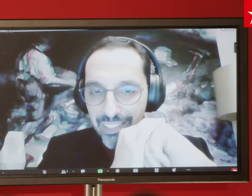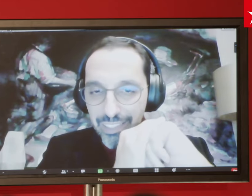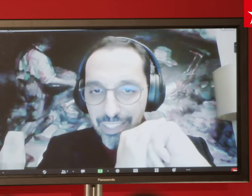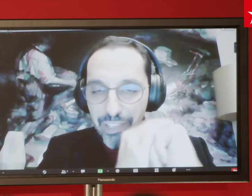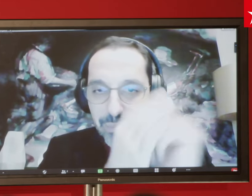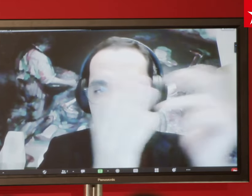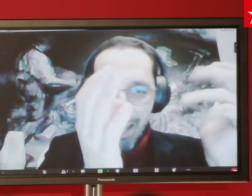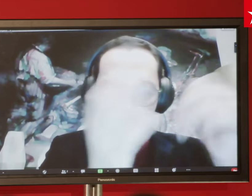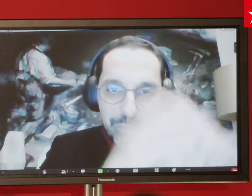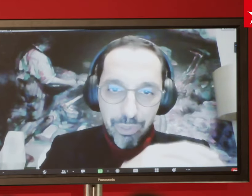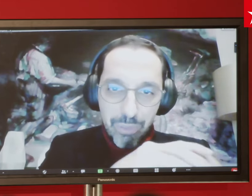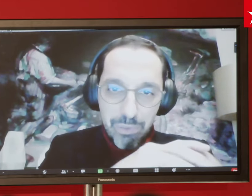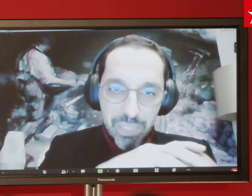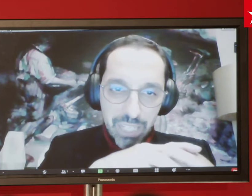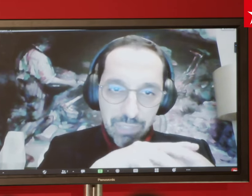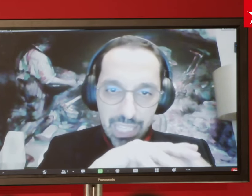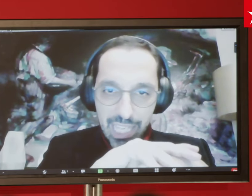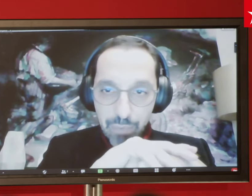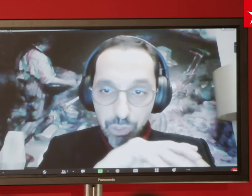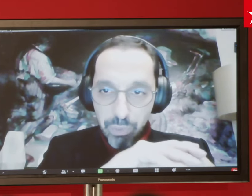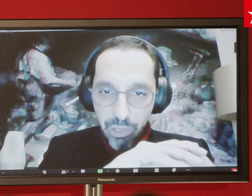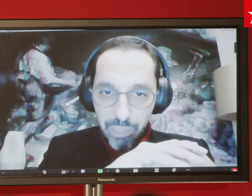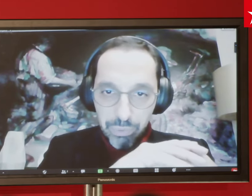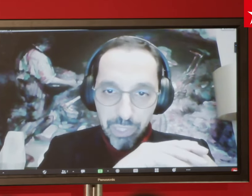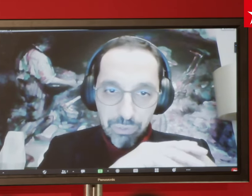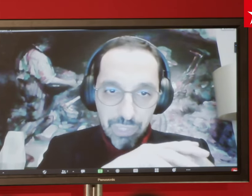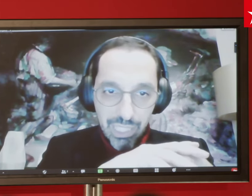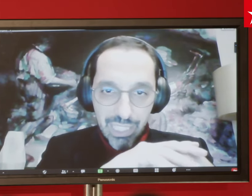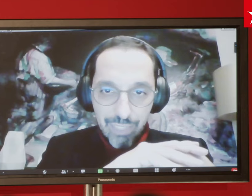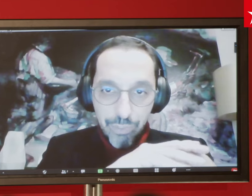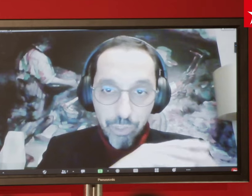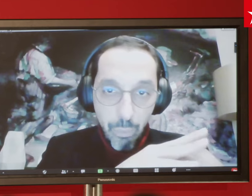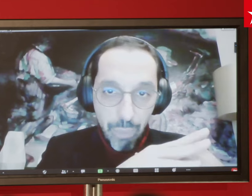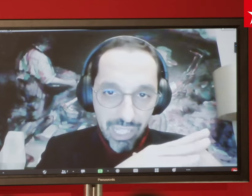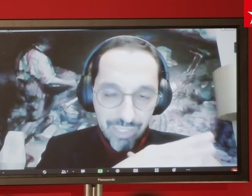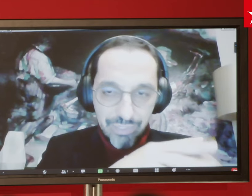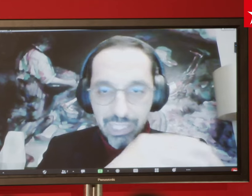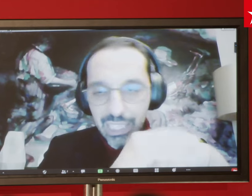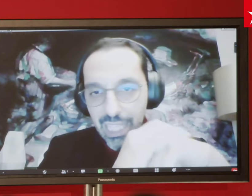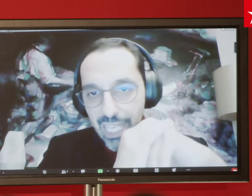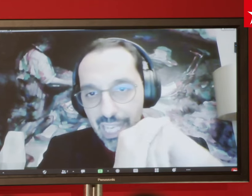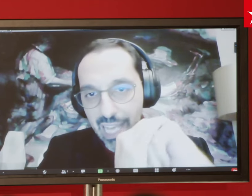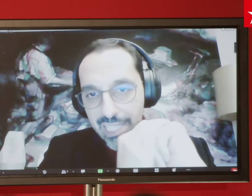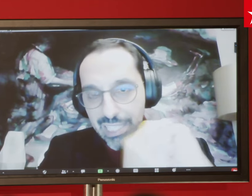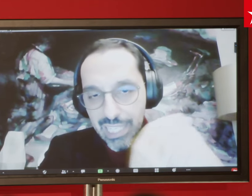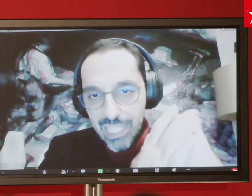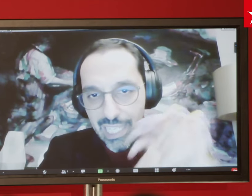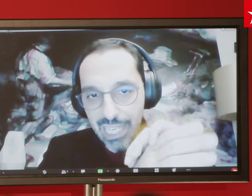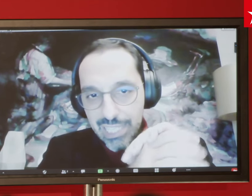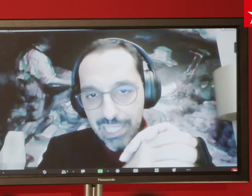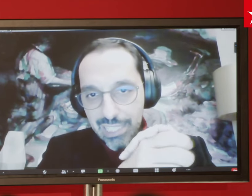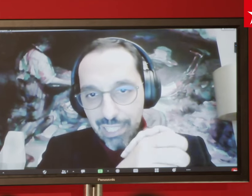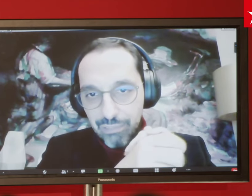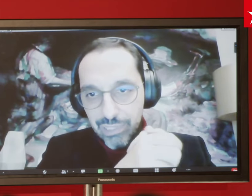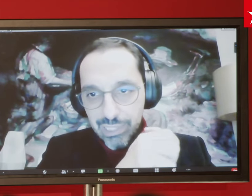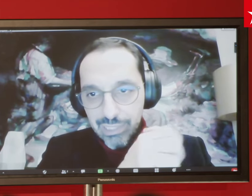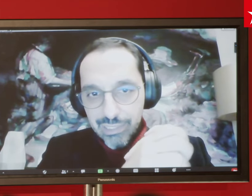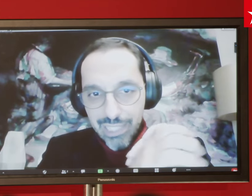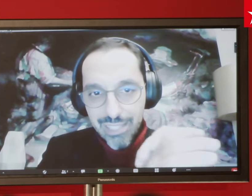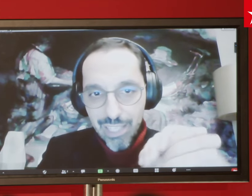de ser, enfim, apanhado, pela mesma expressão, é muito maior. Portanto, foi com pena que vi esta